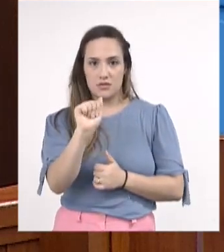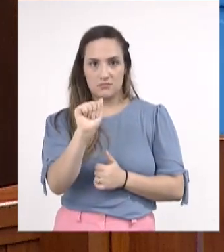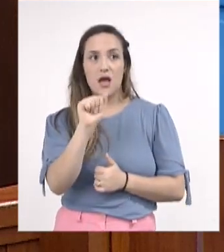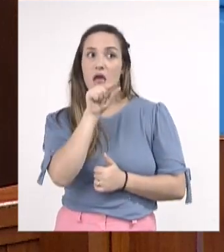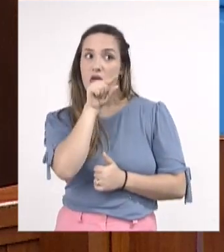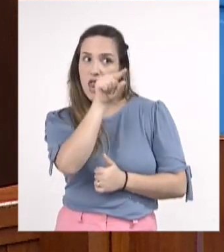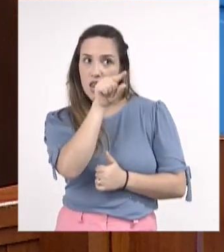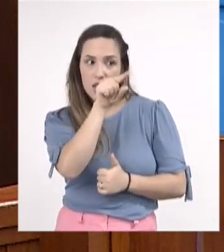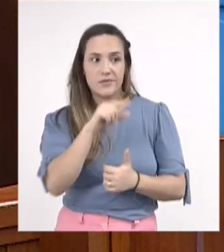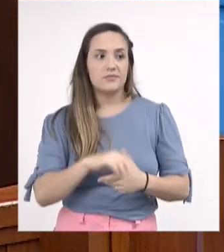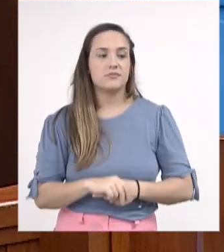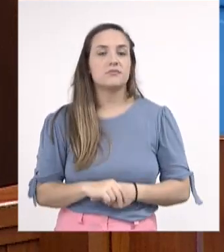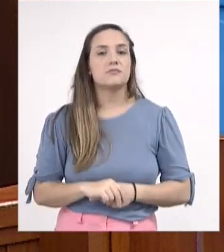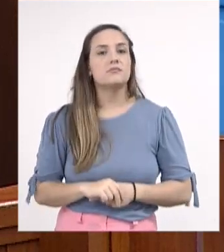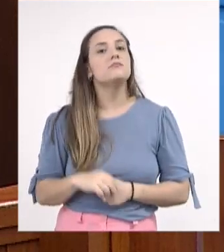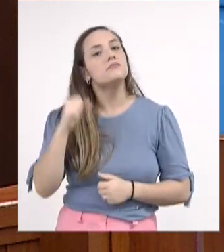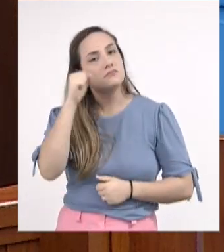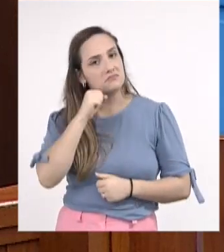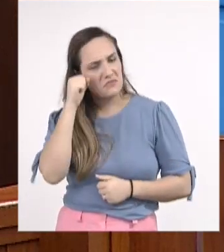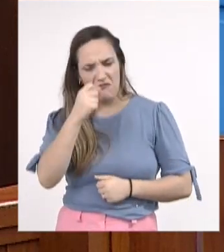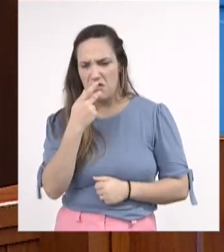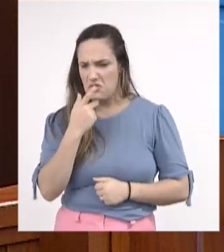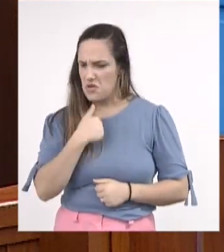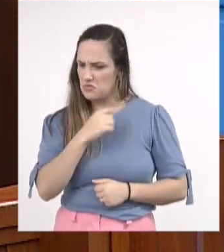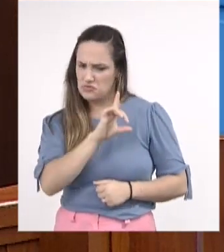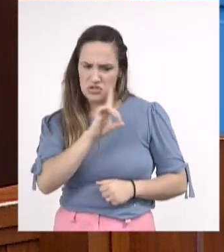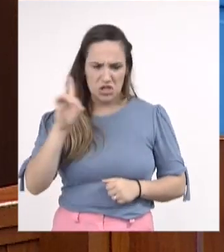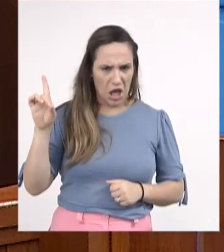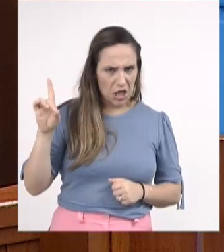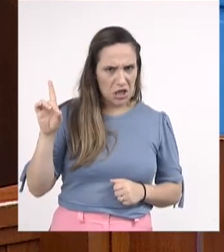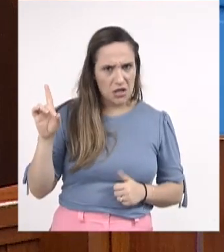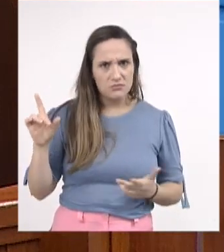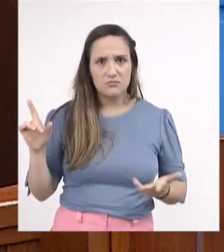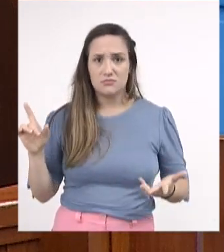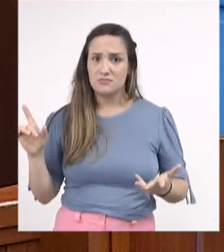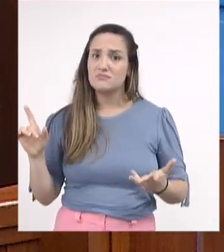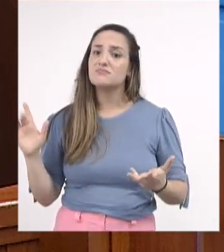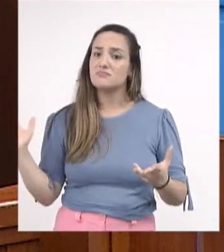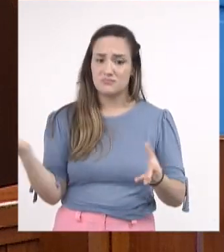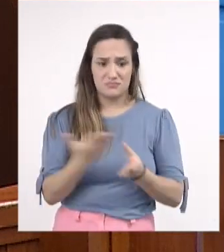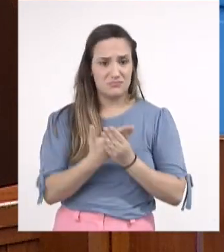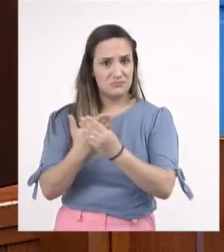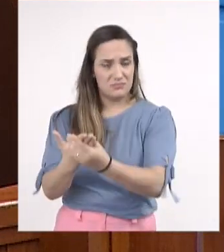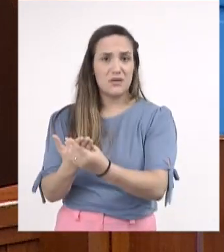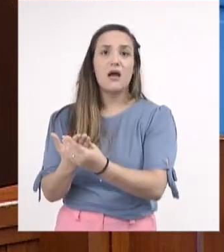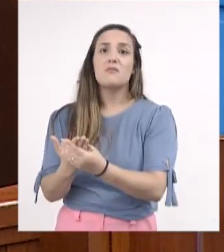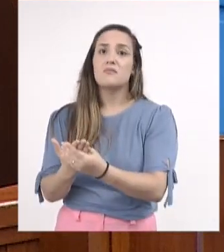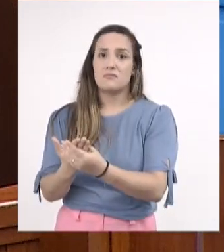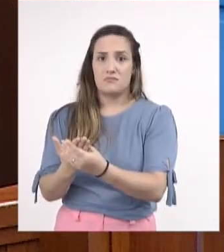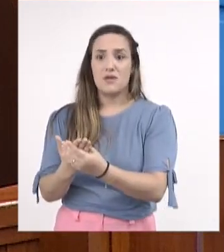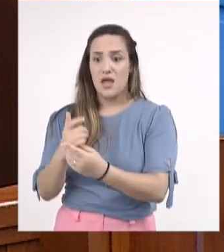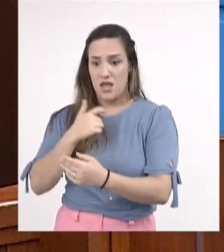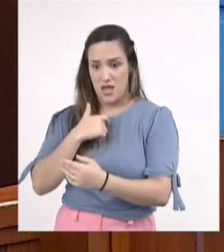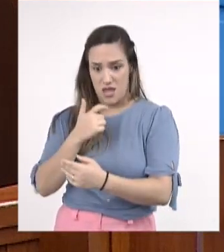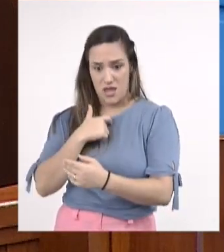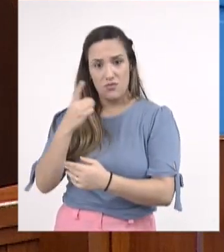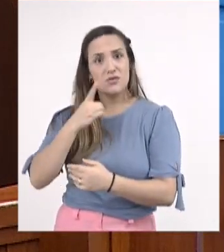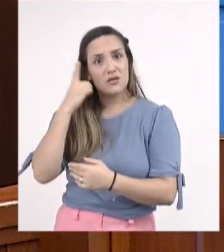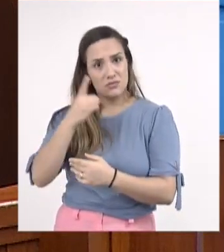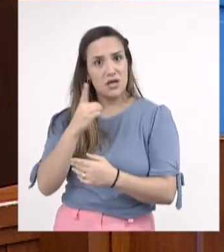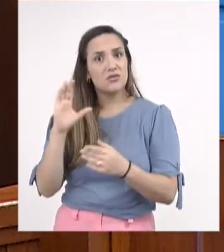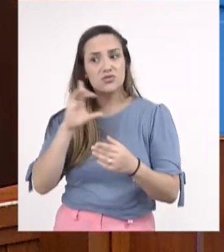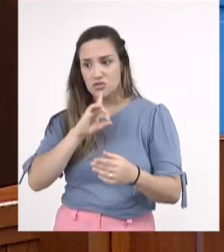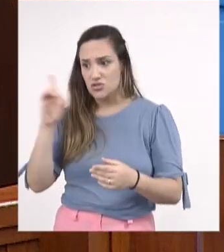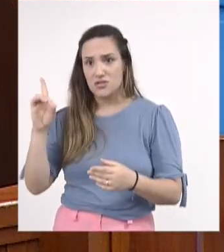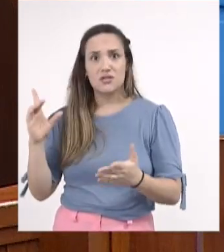uma Senadora que se dizia de direita e entrou com uma ação para caçar um parlamentar de direita conservador